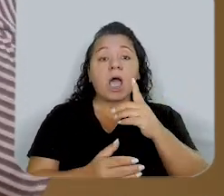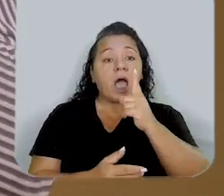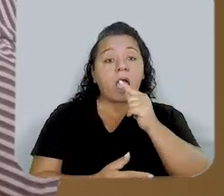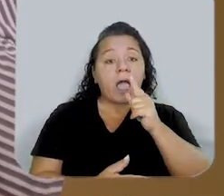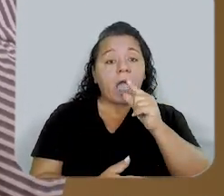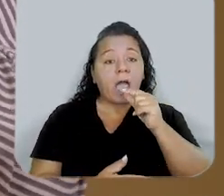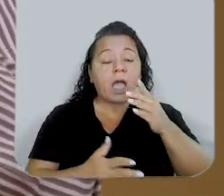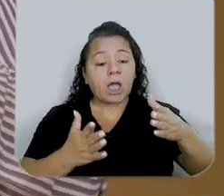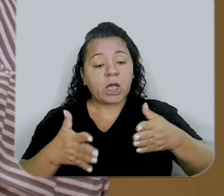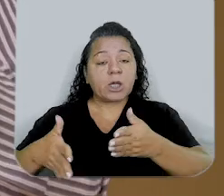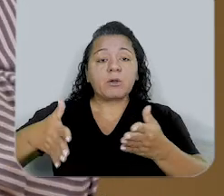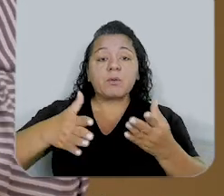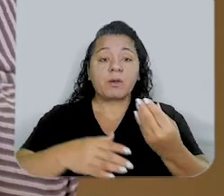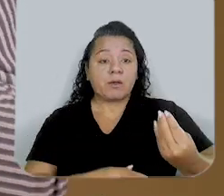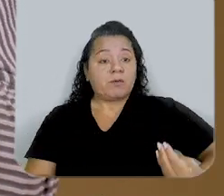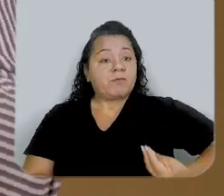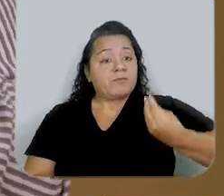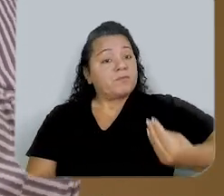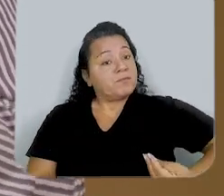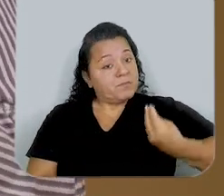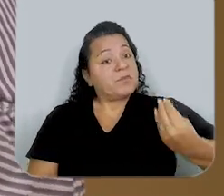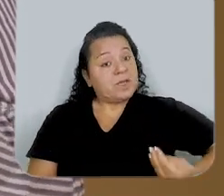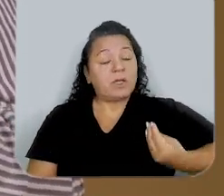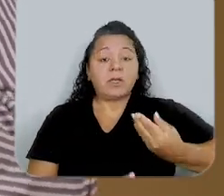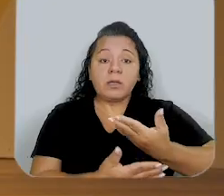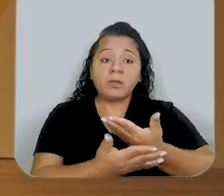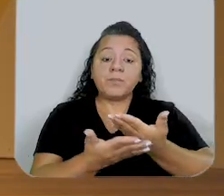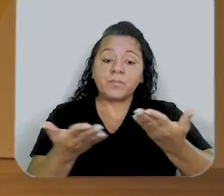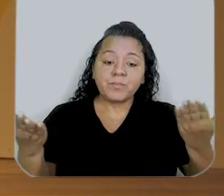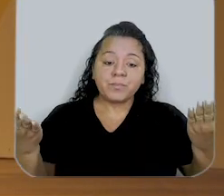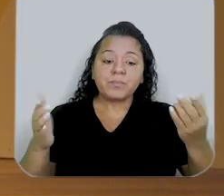uma resposta que parece ser muito simples, mas ela é complexa também,